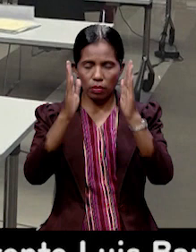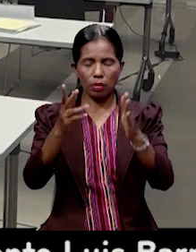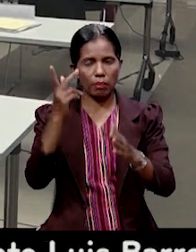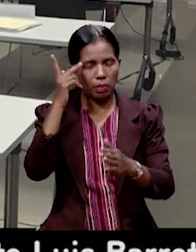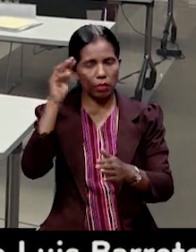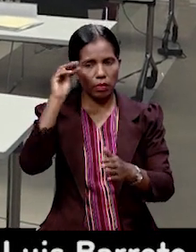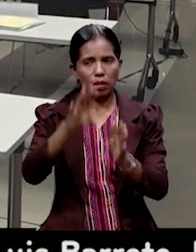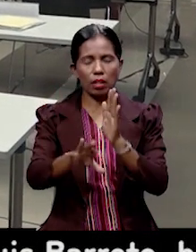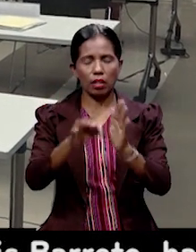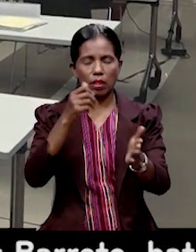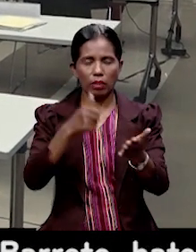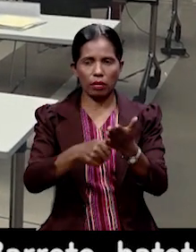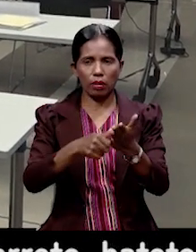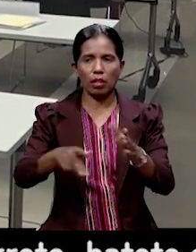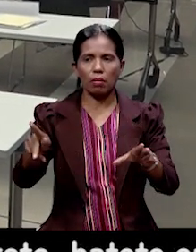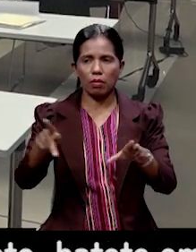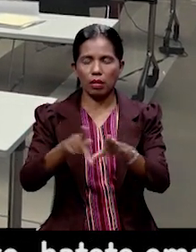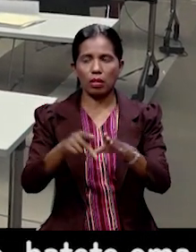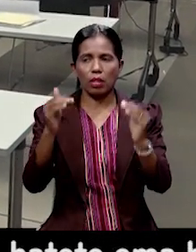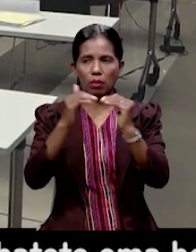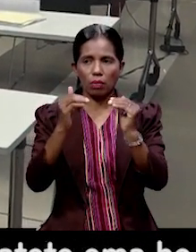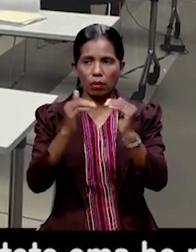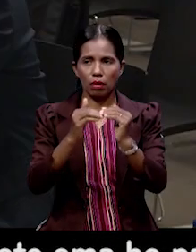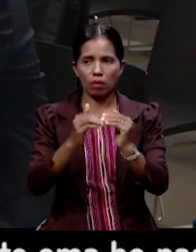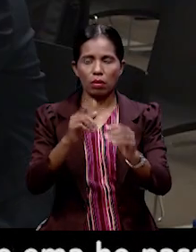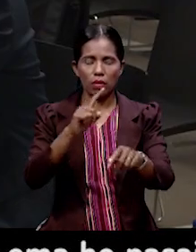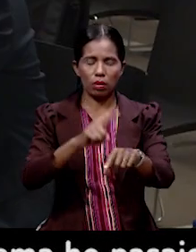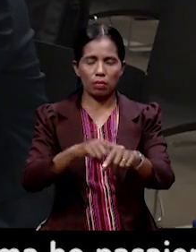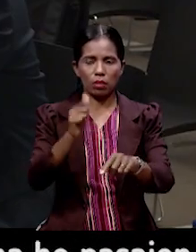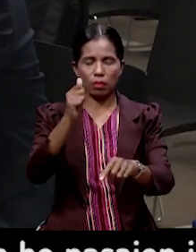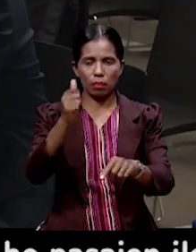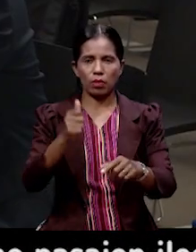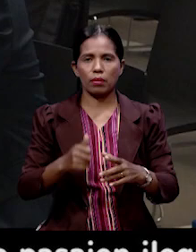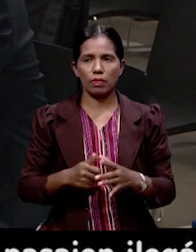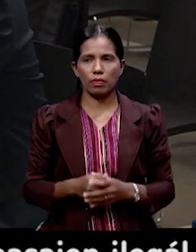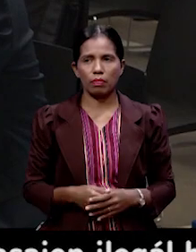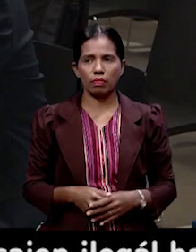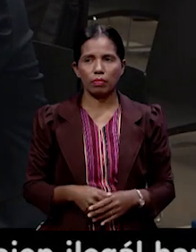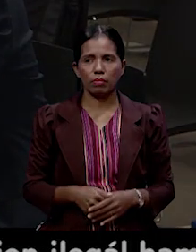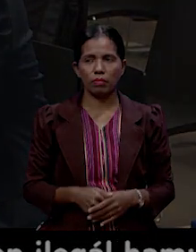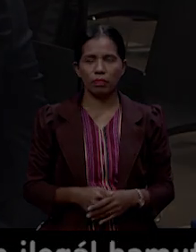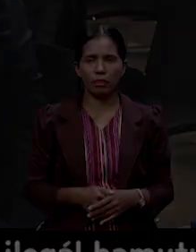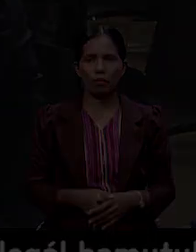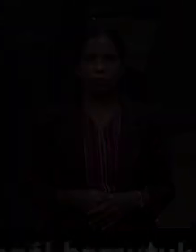Primeiro-ministro retan convite ho de participa iha seminário ne oras tukusanulu Ferri Soares Ziemen.